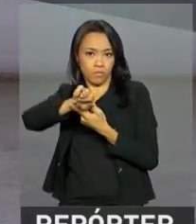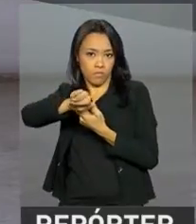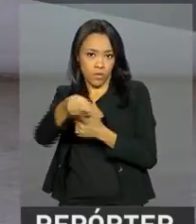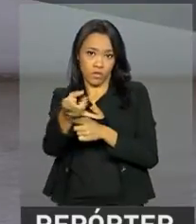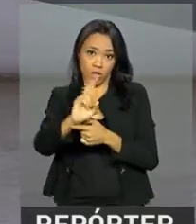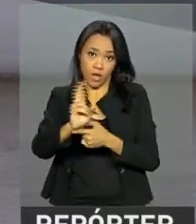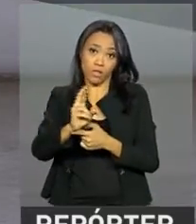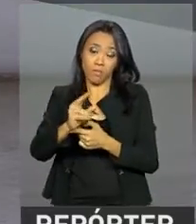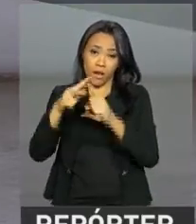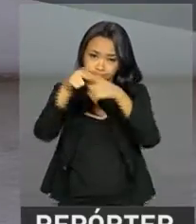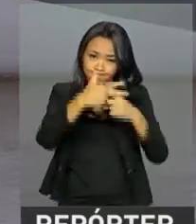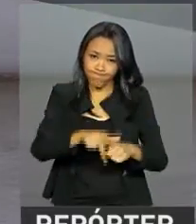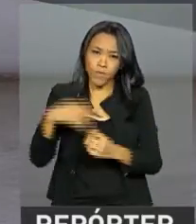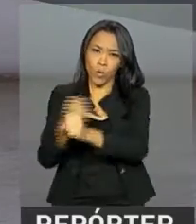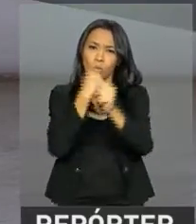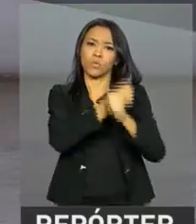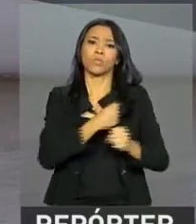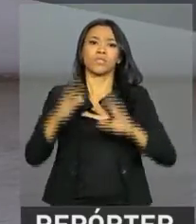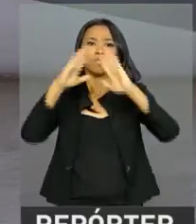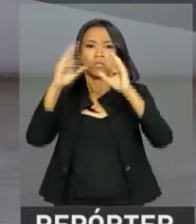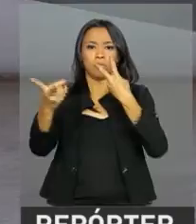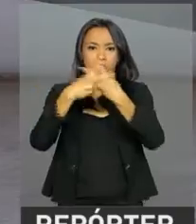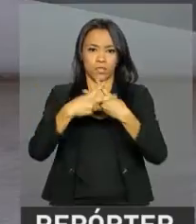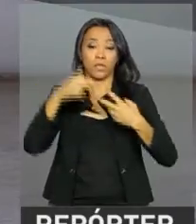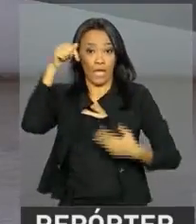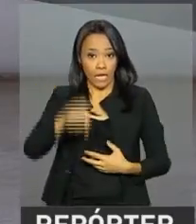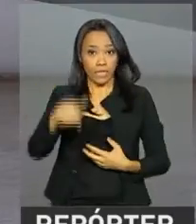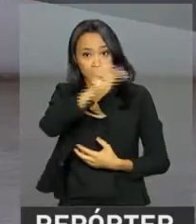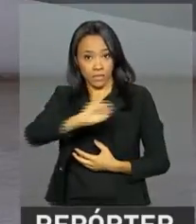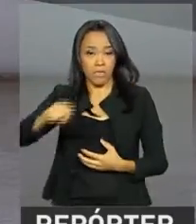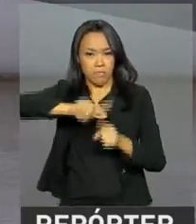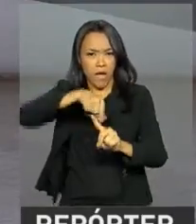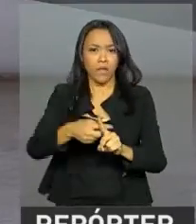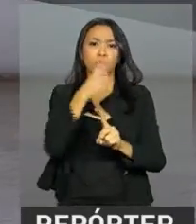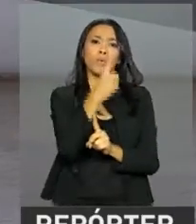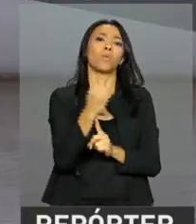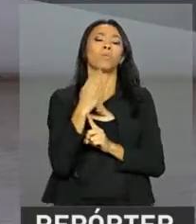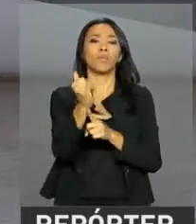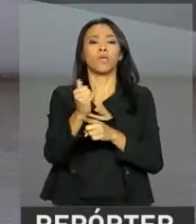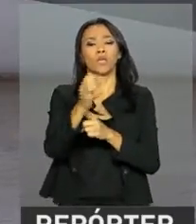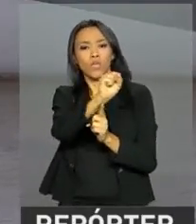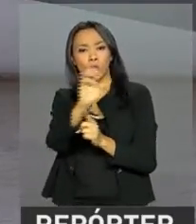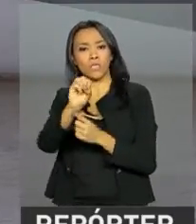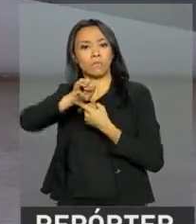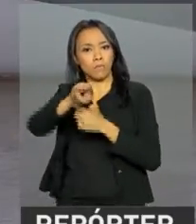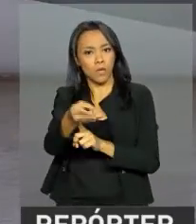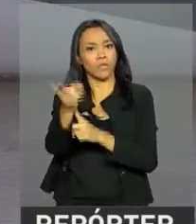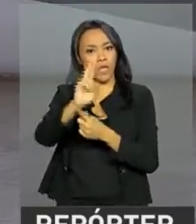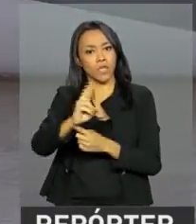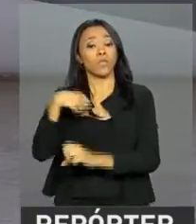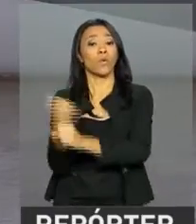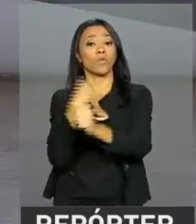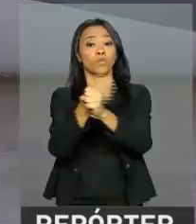de presídios e ainda neste semestre vão ser liberados mais 1 bilhão e oitocentos milhões de reais para a construção de novas